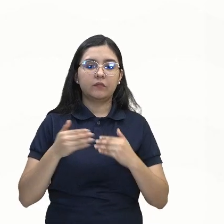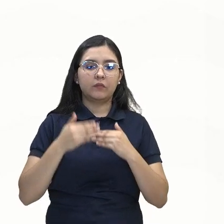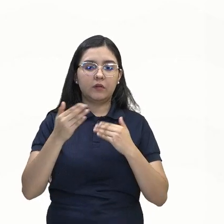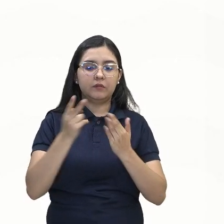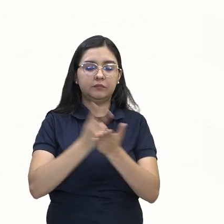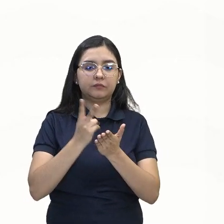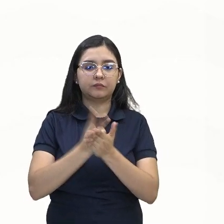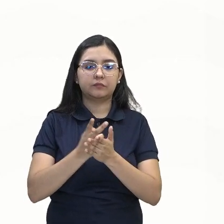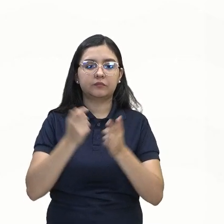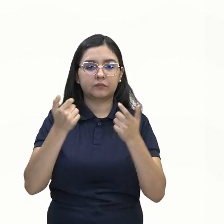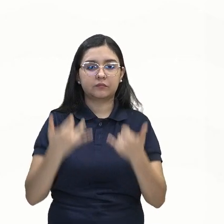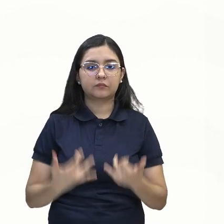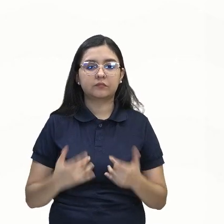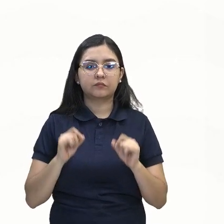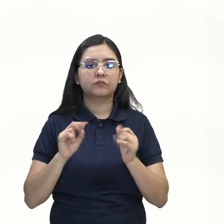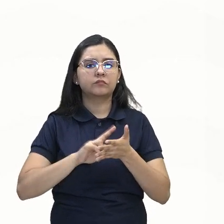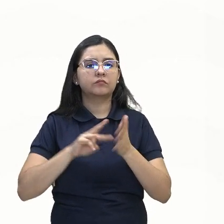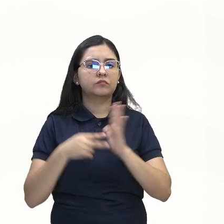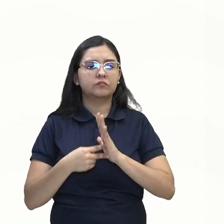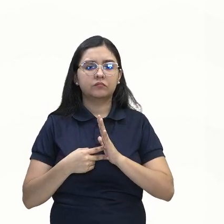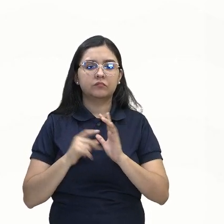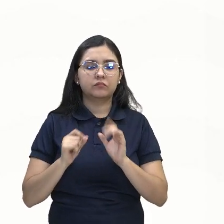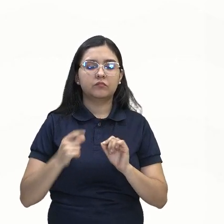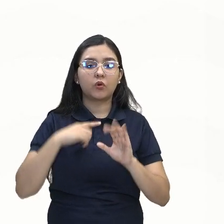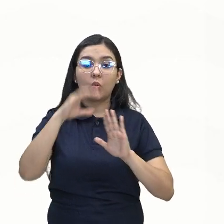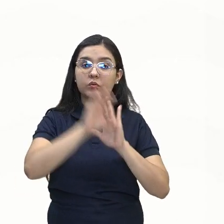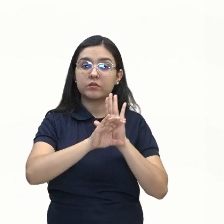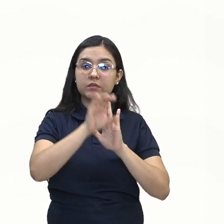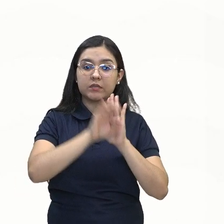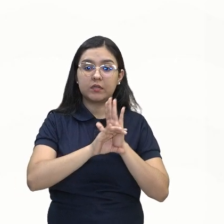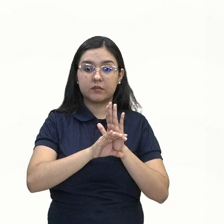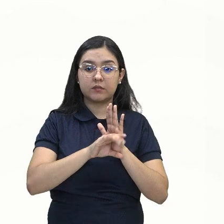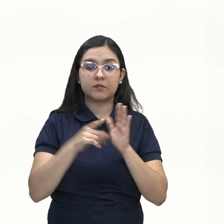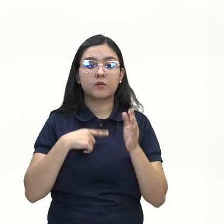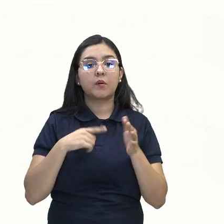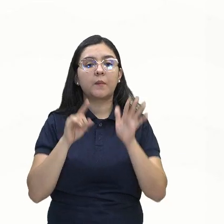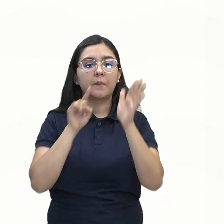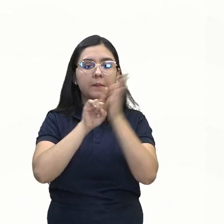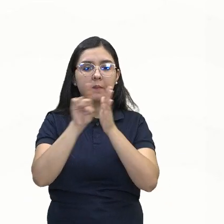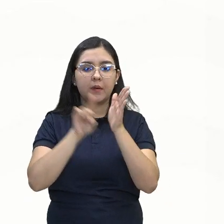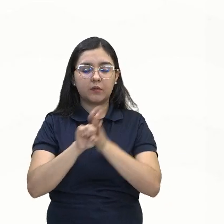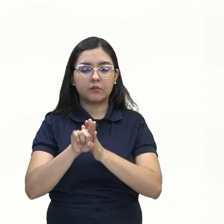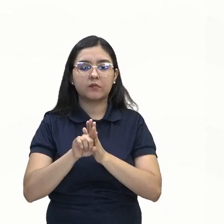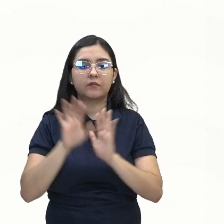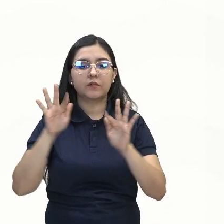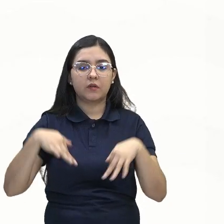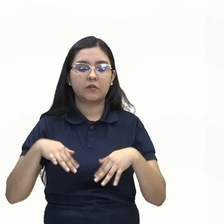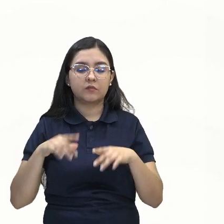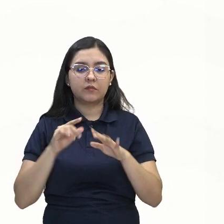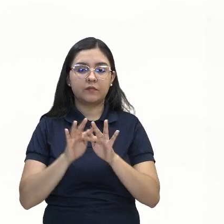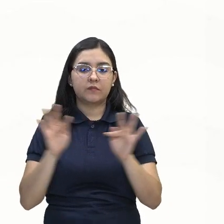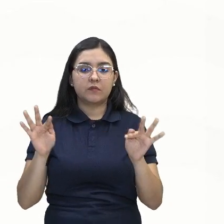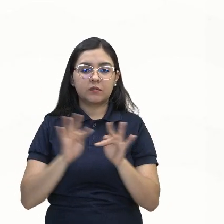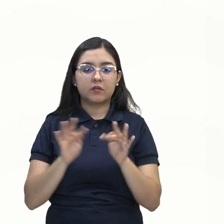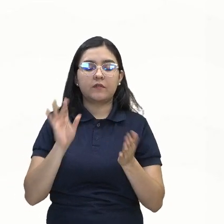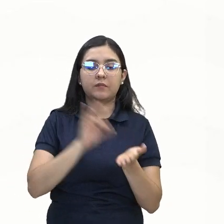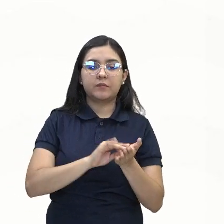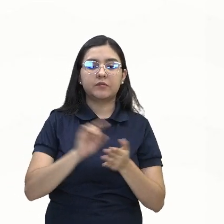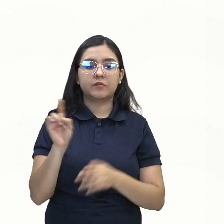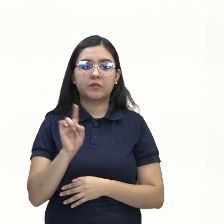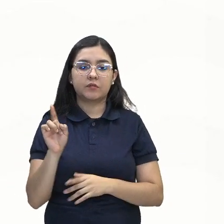da question tags, olha só, o que são question tags? A definição: pequenas perguntas no final de frase afirmativas ou negativas